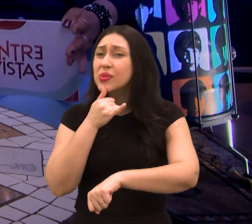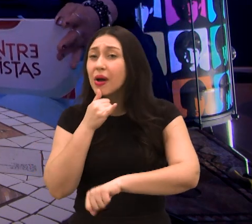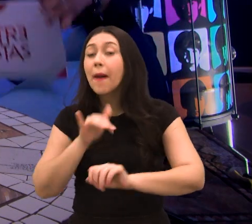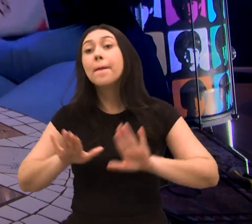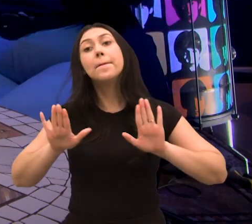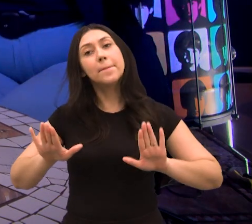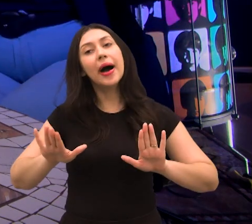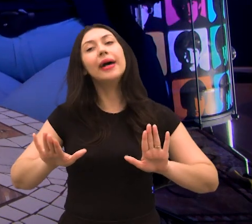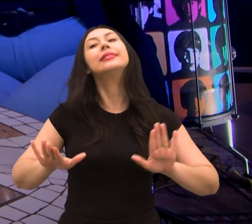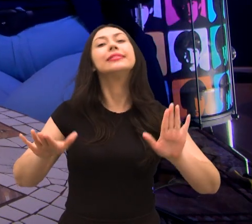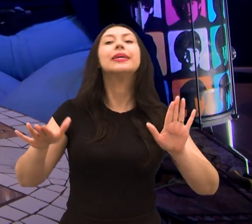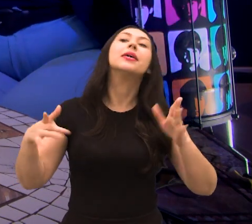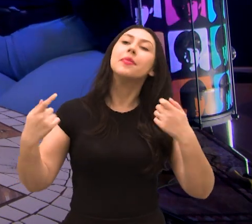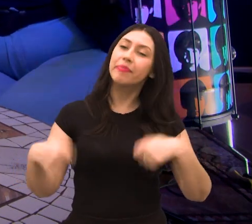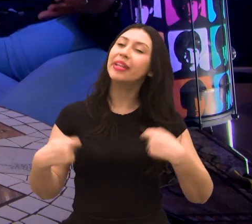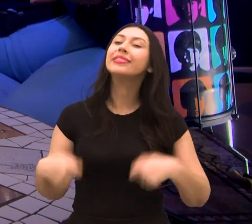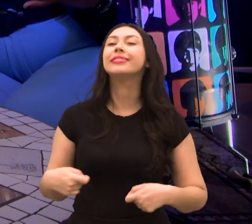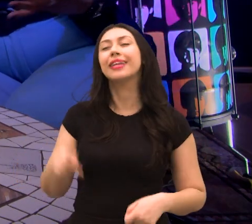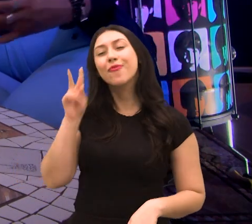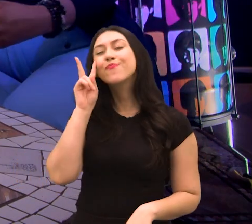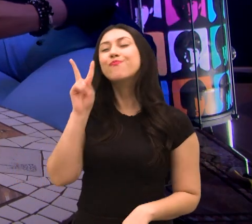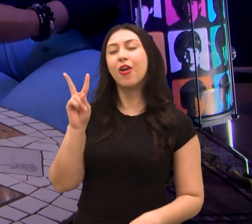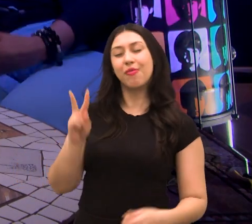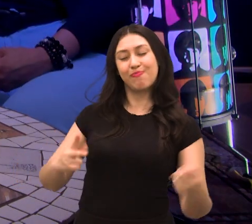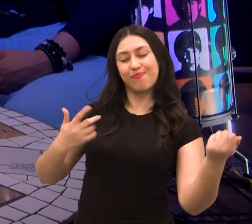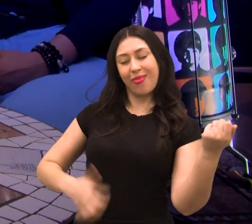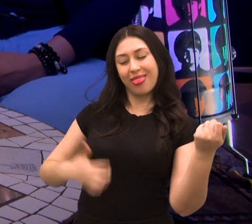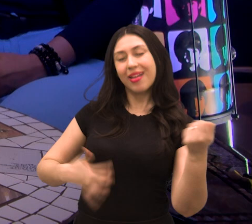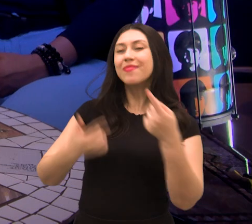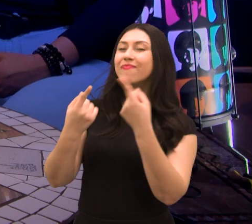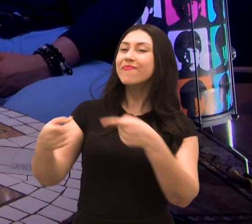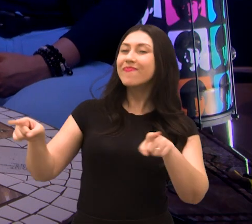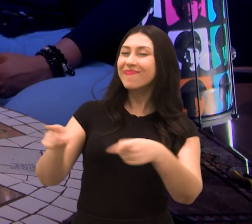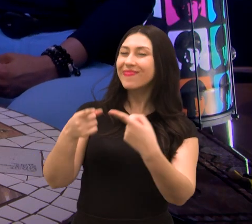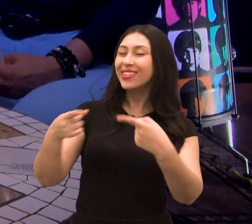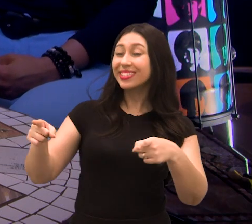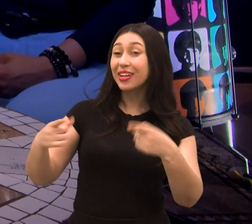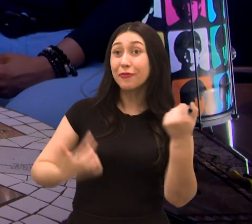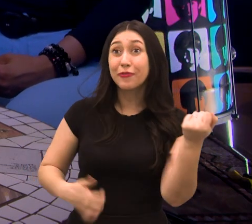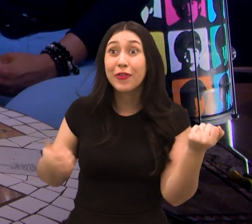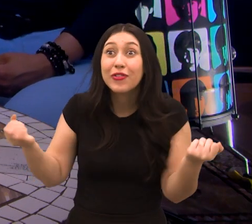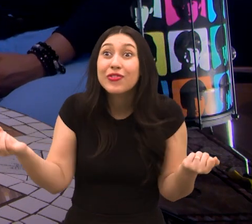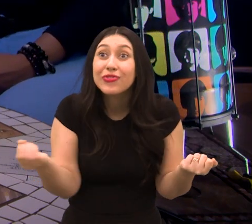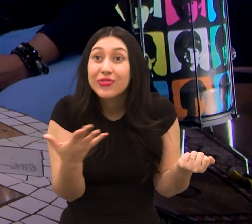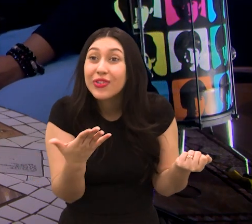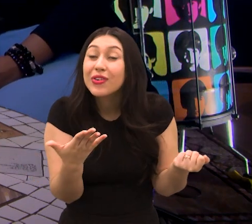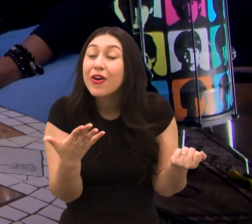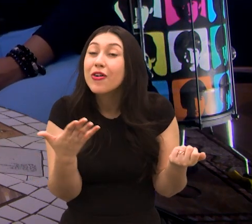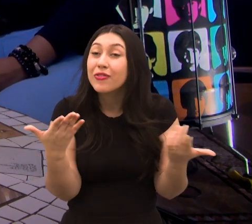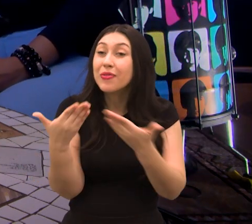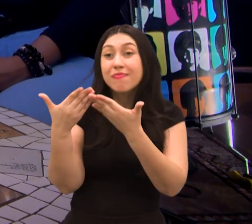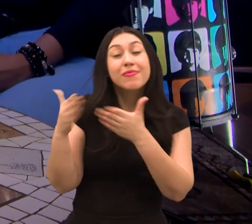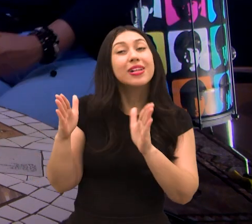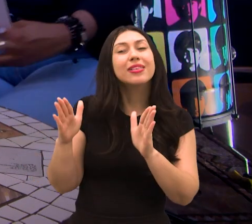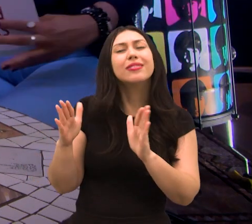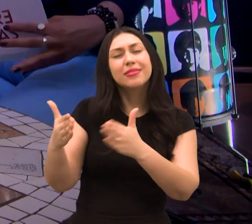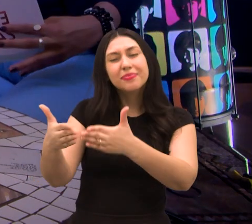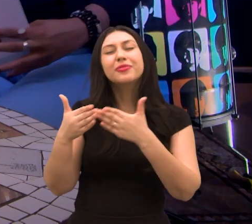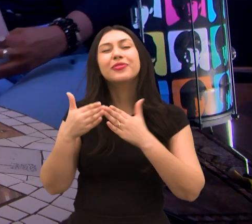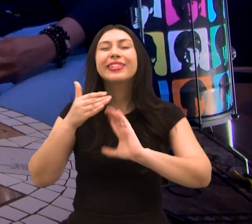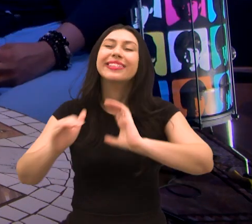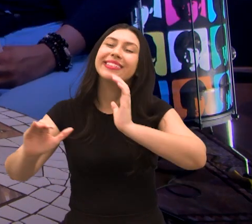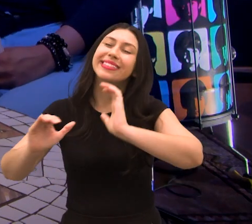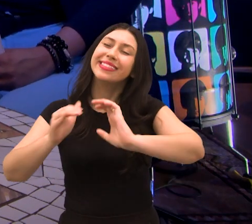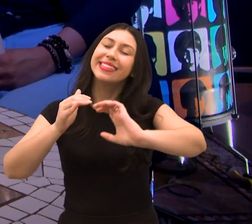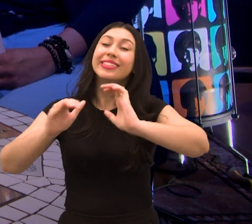está acabando e a gente não pode encerrar o Entrevistas de hoje sem ouvir o seu som com esse violão novinho em folha, né? Estreando